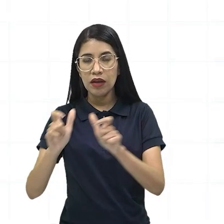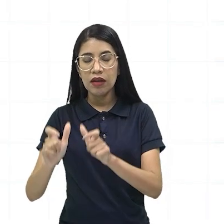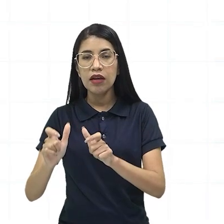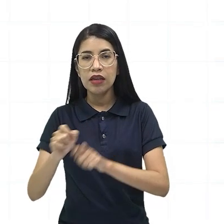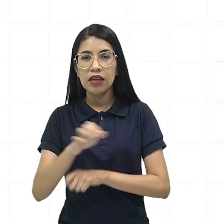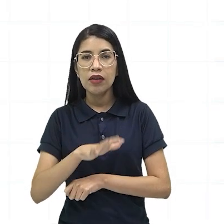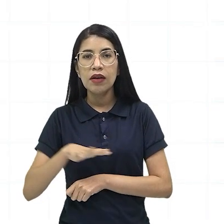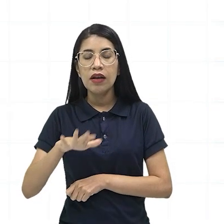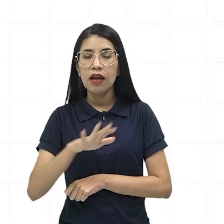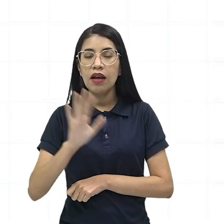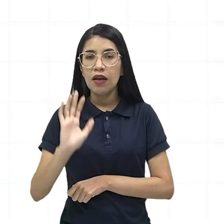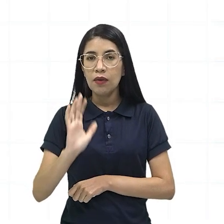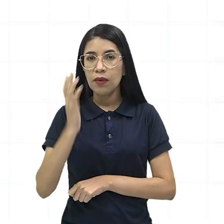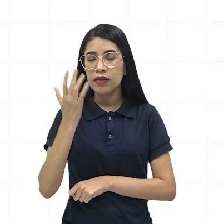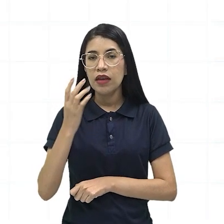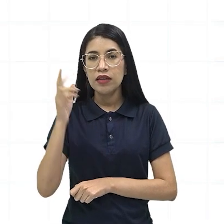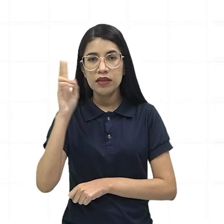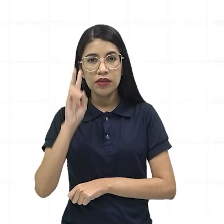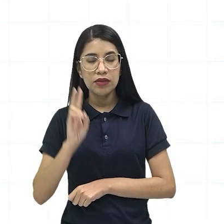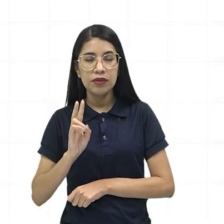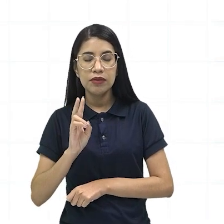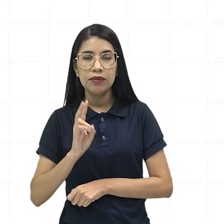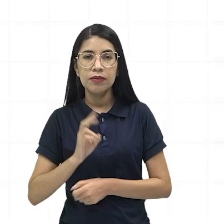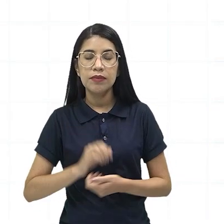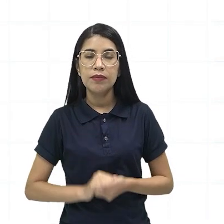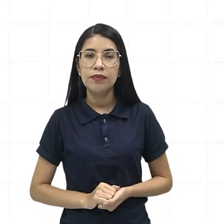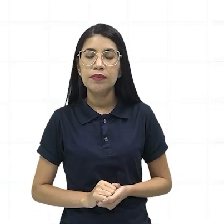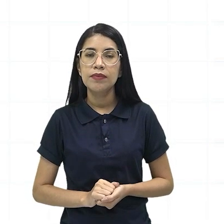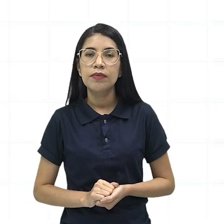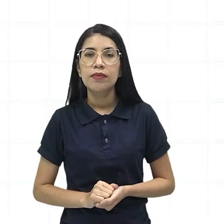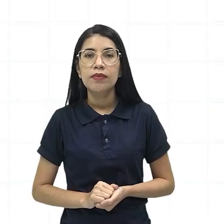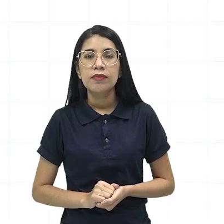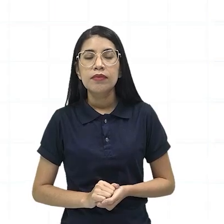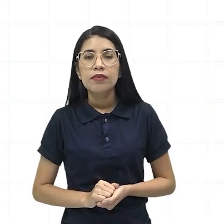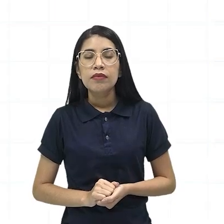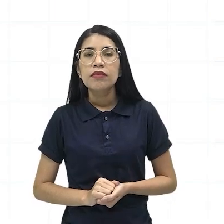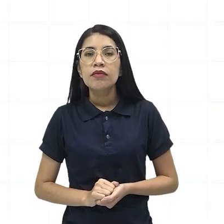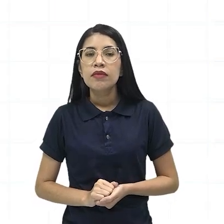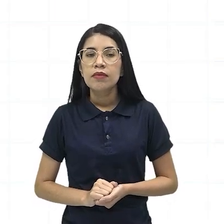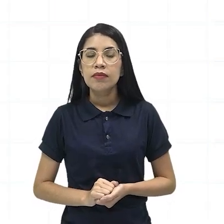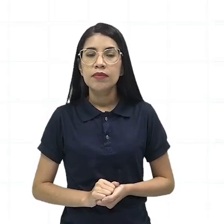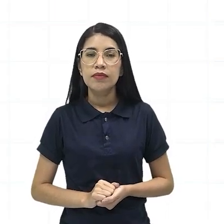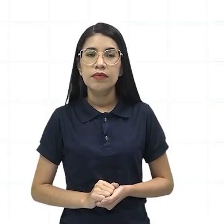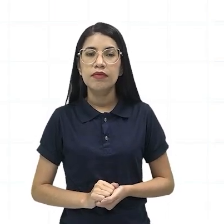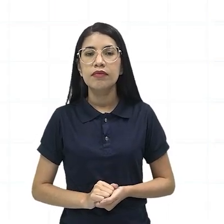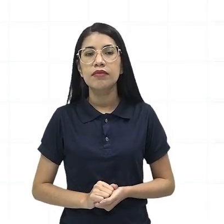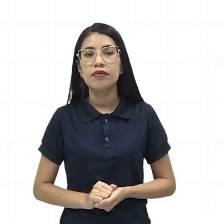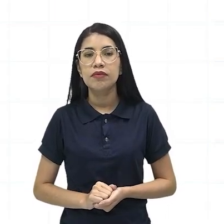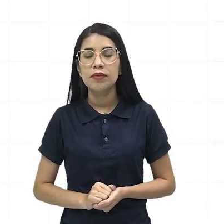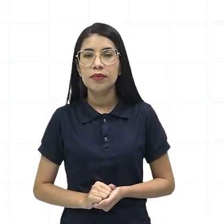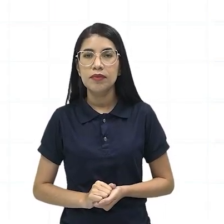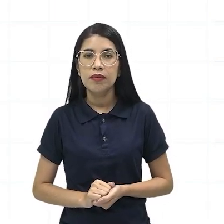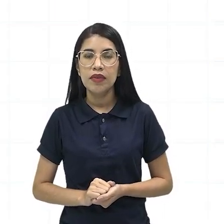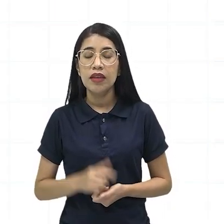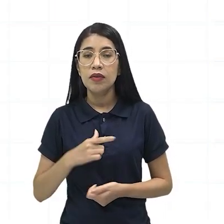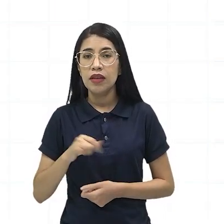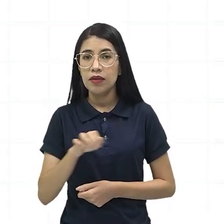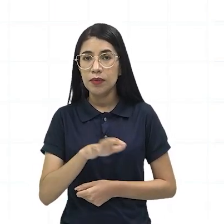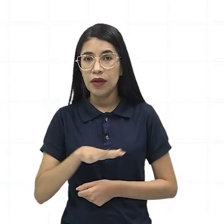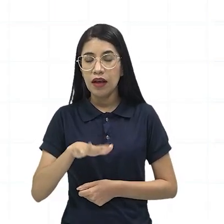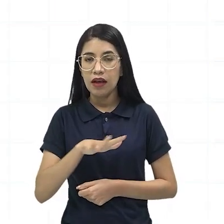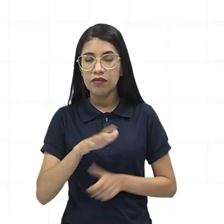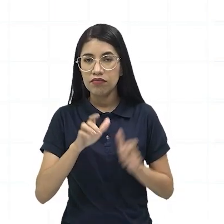os ambientes onde a ação da história se desenrola. Então nós teremos aí esse